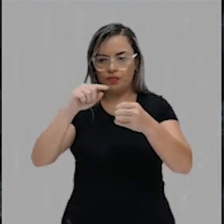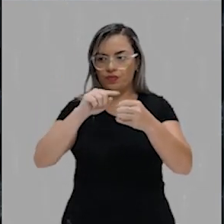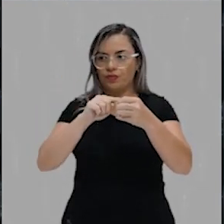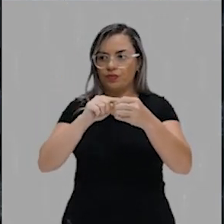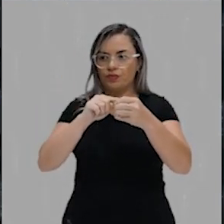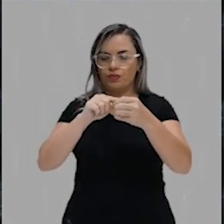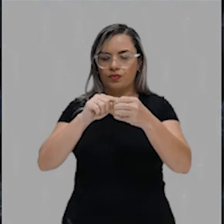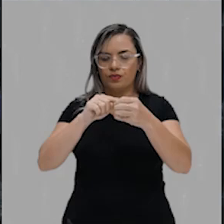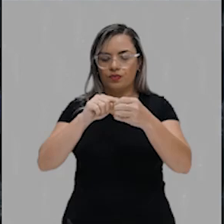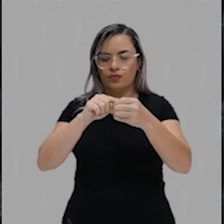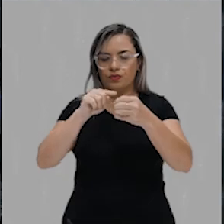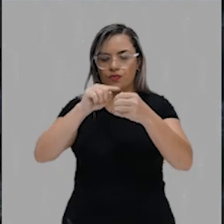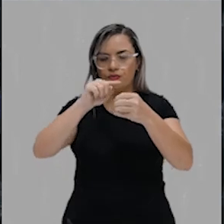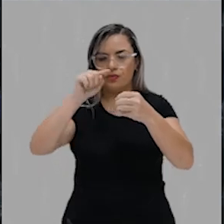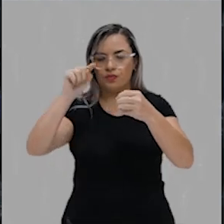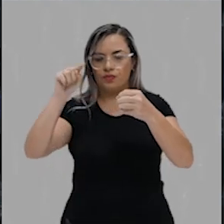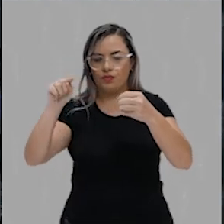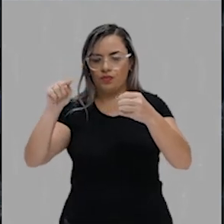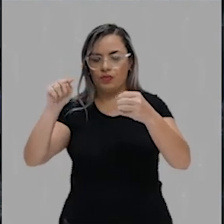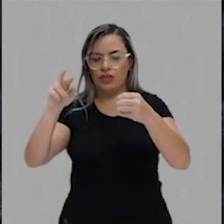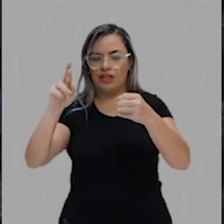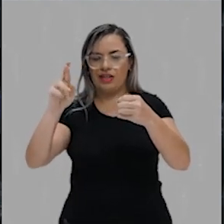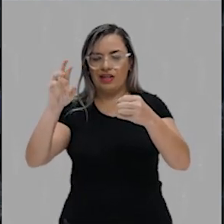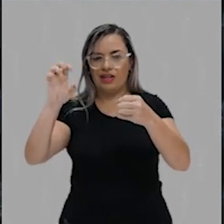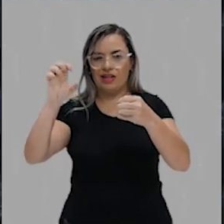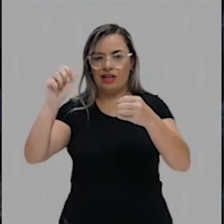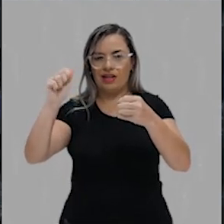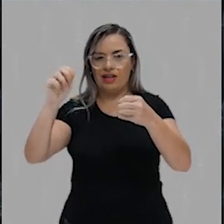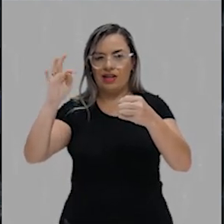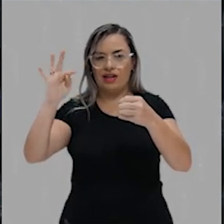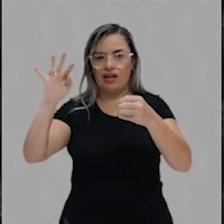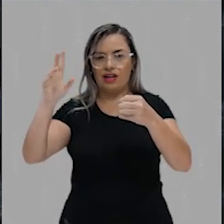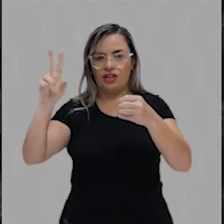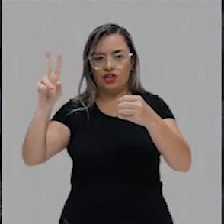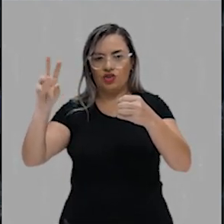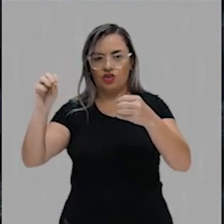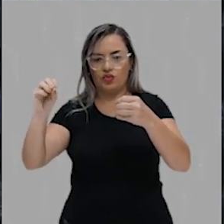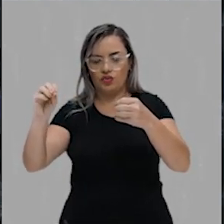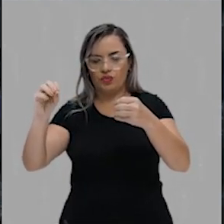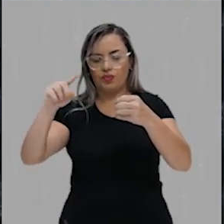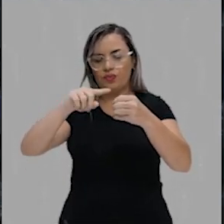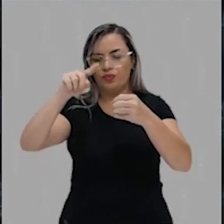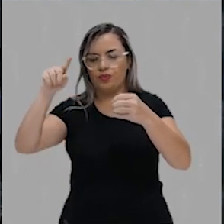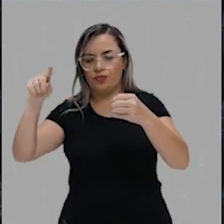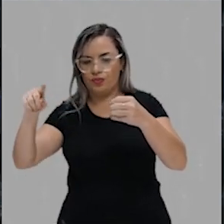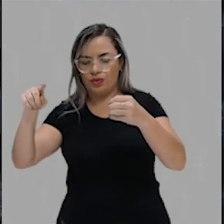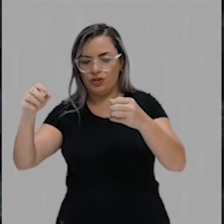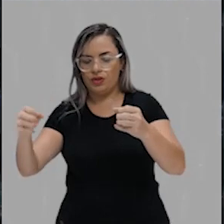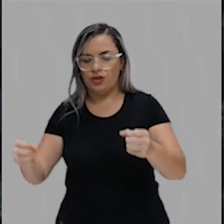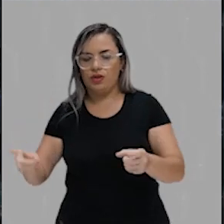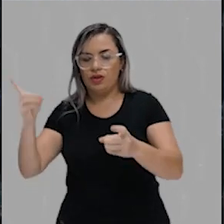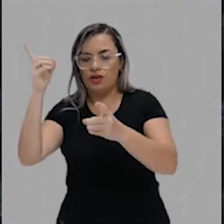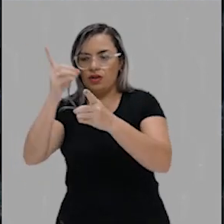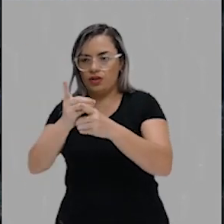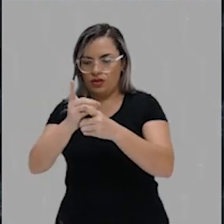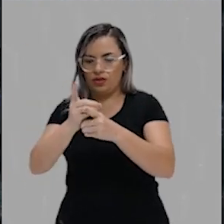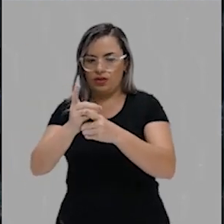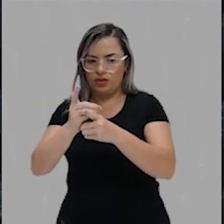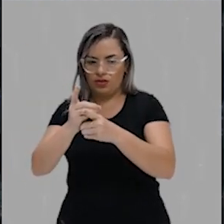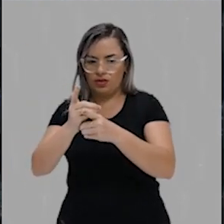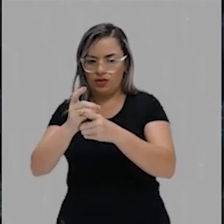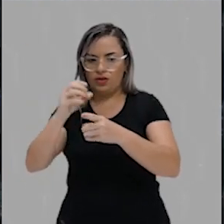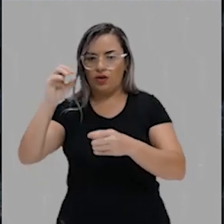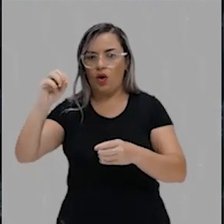oxigênio, como ele é muito reativo, na hora que ele encontrar uma outra molécula de gás oxigênio,